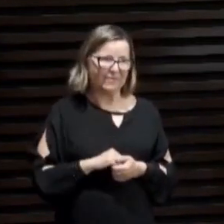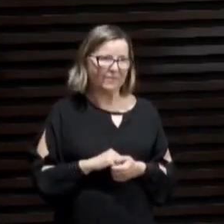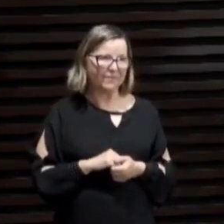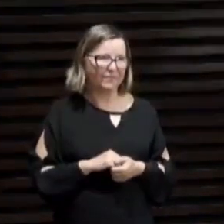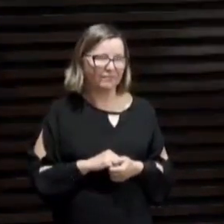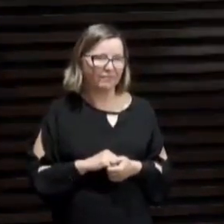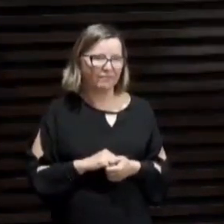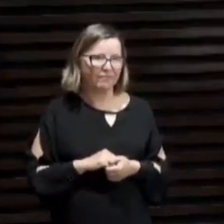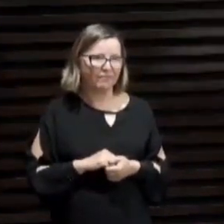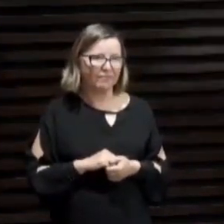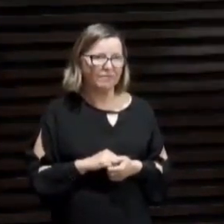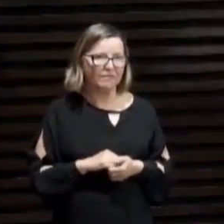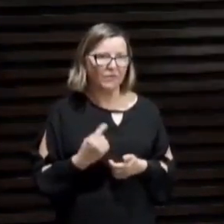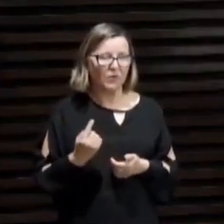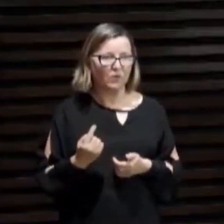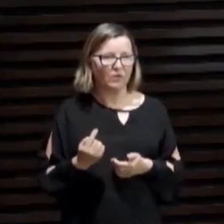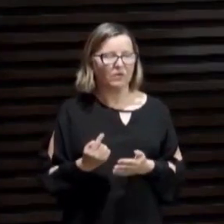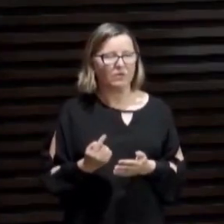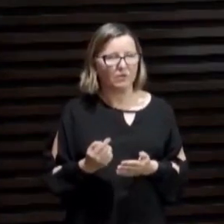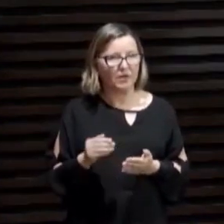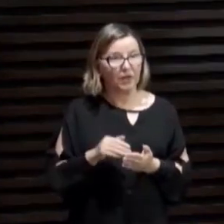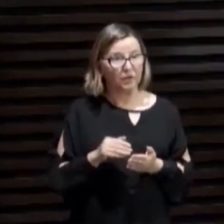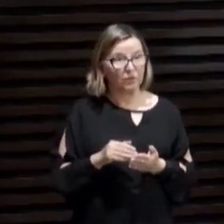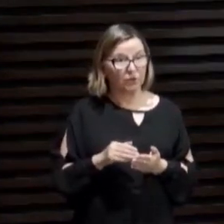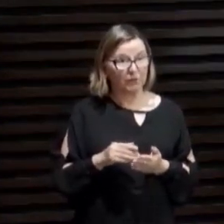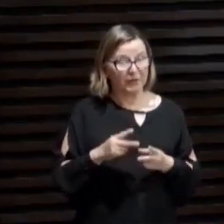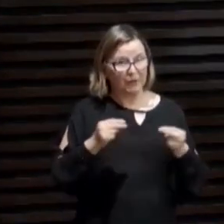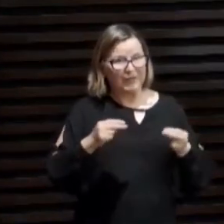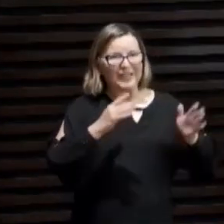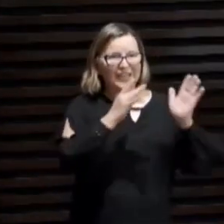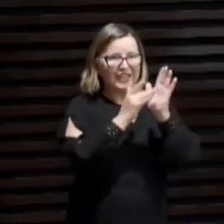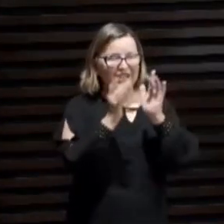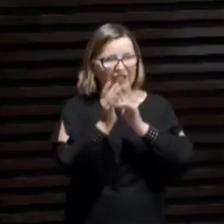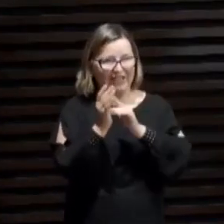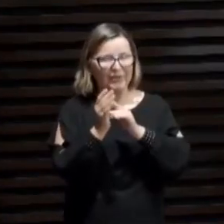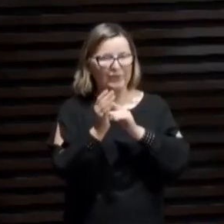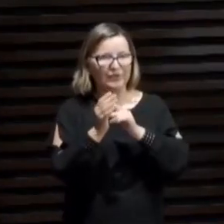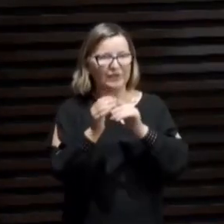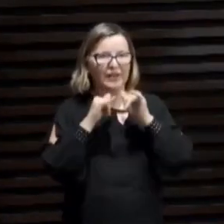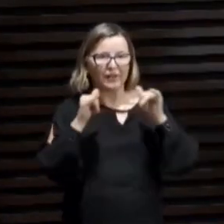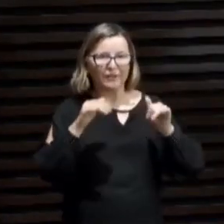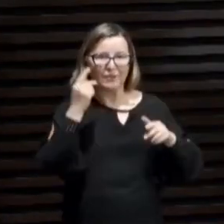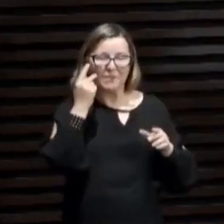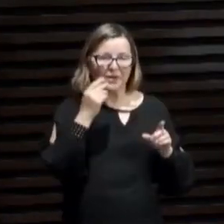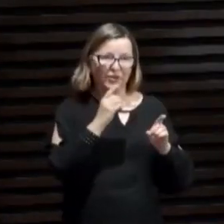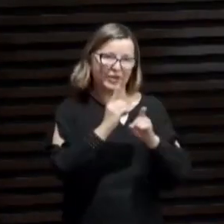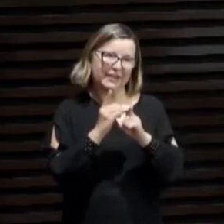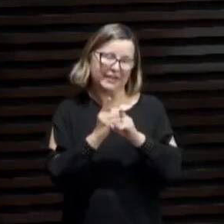Uma das últimas coisas que Jesus disse aos discípulos, antes de ascender ao Pai, foi que eles